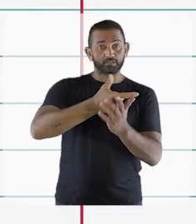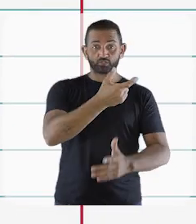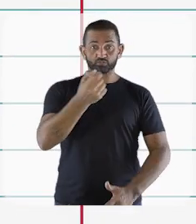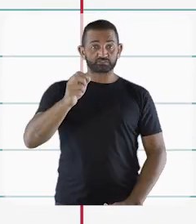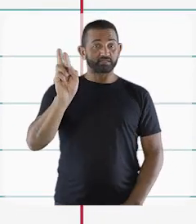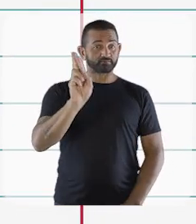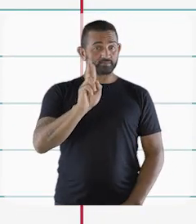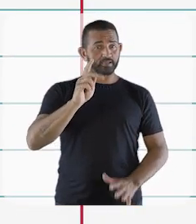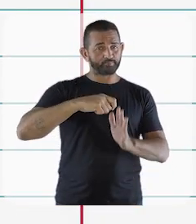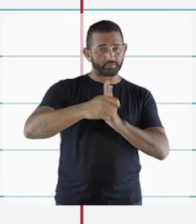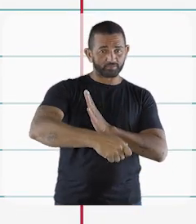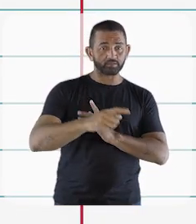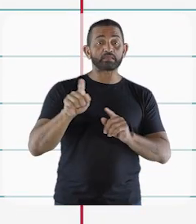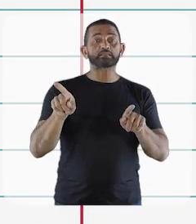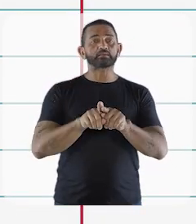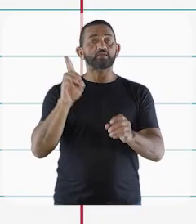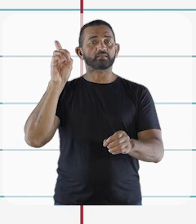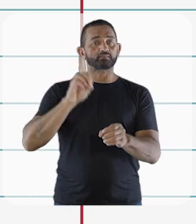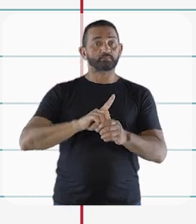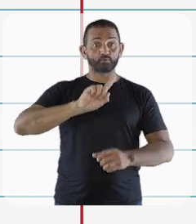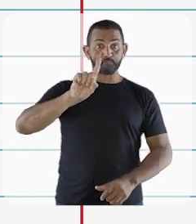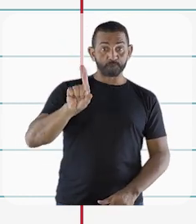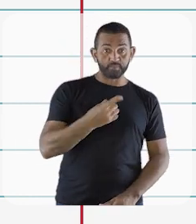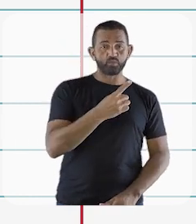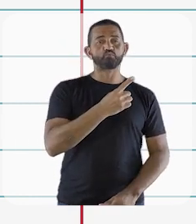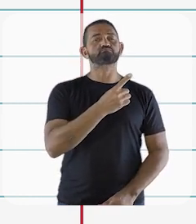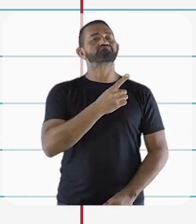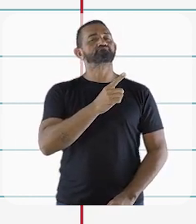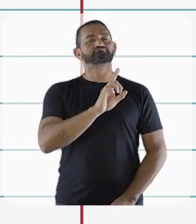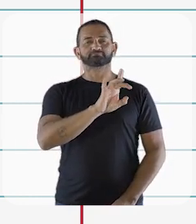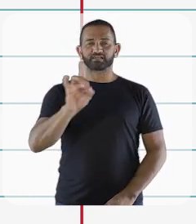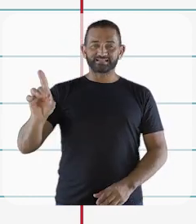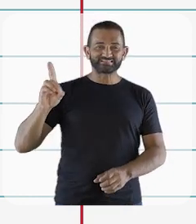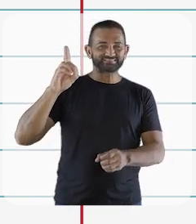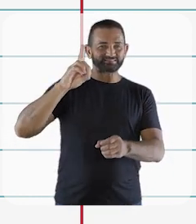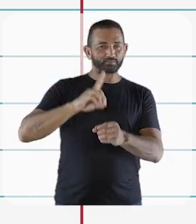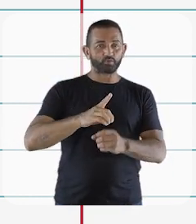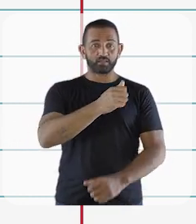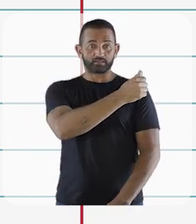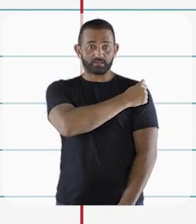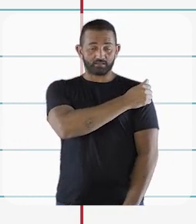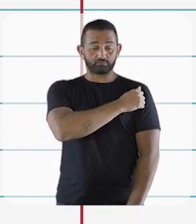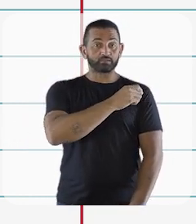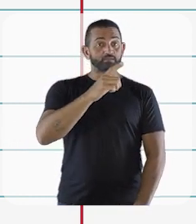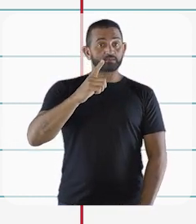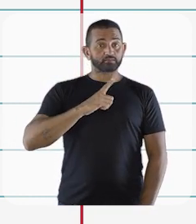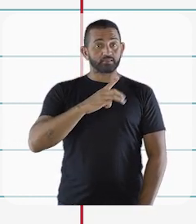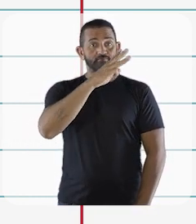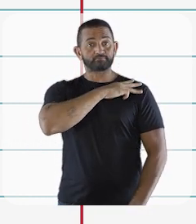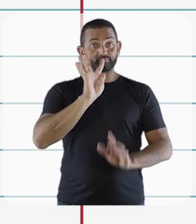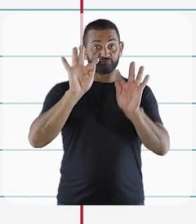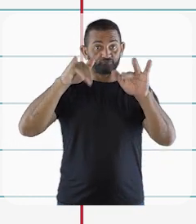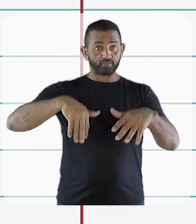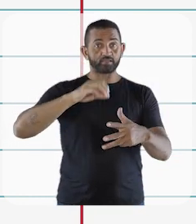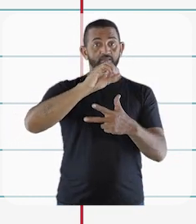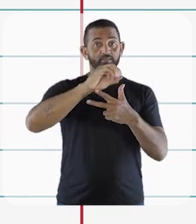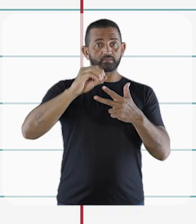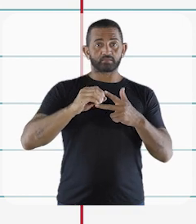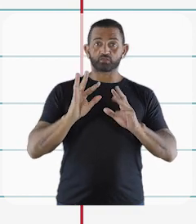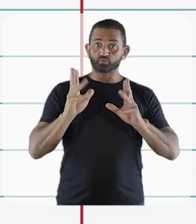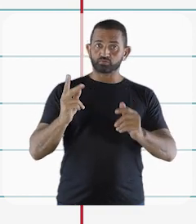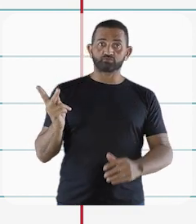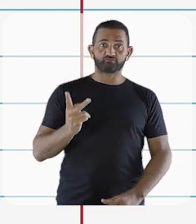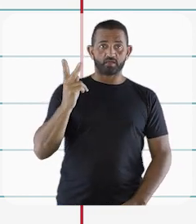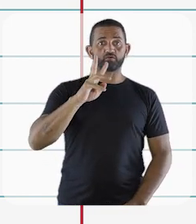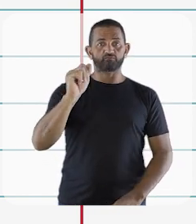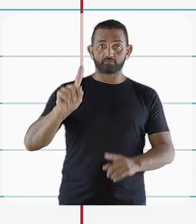de R$ 200 e o depósito anual de R$ 1.000 por aluno. Ao final do ensino médio, com a participação do Enem,